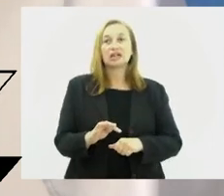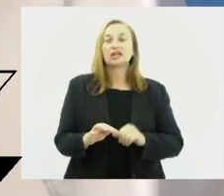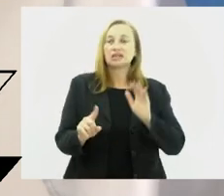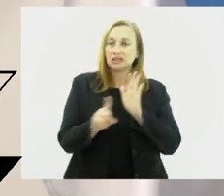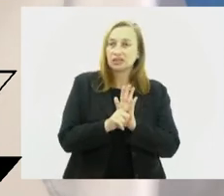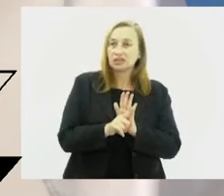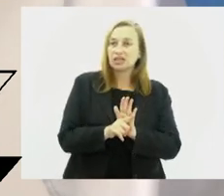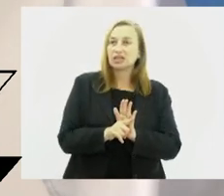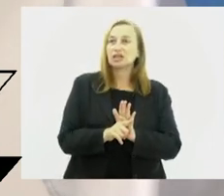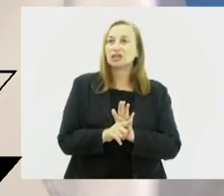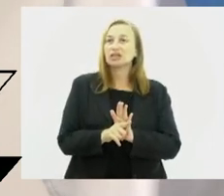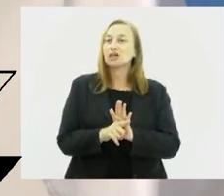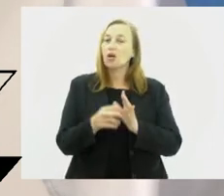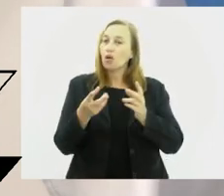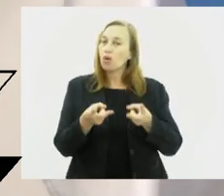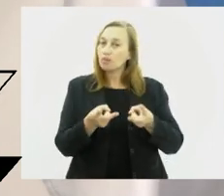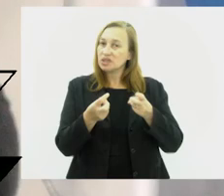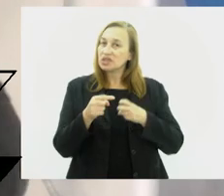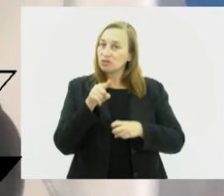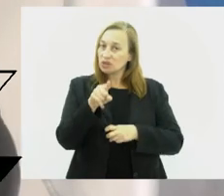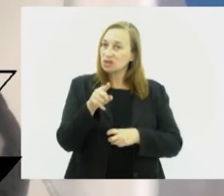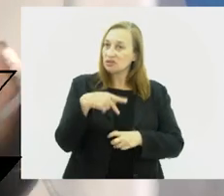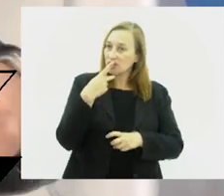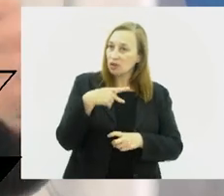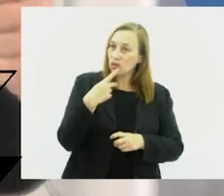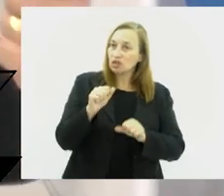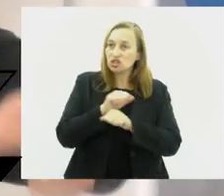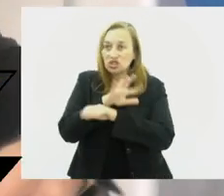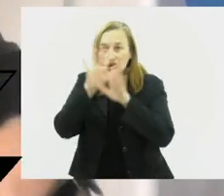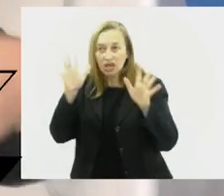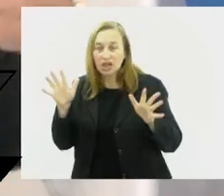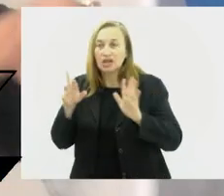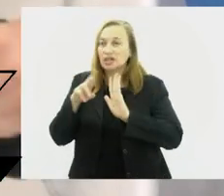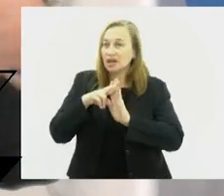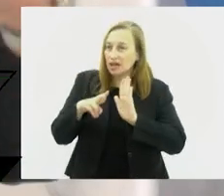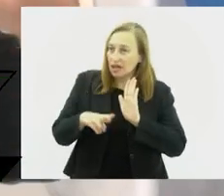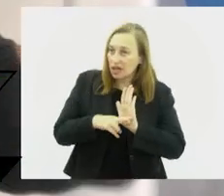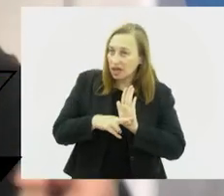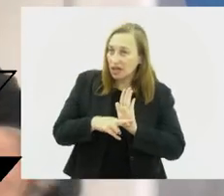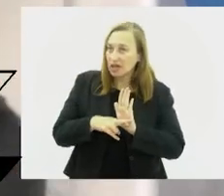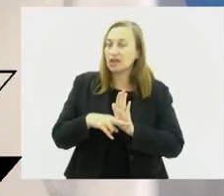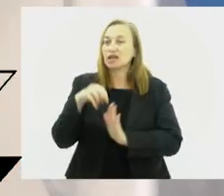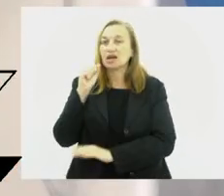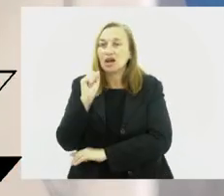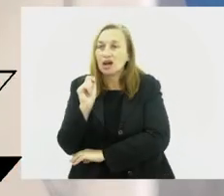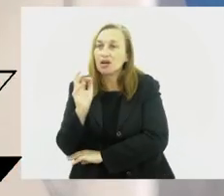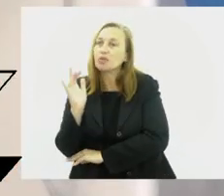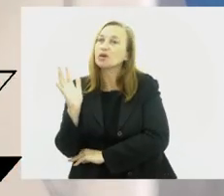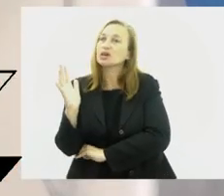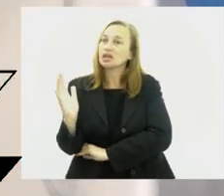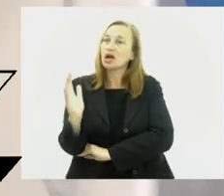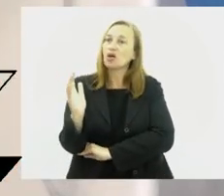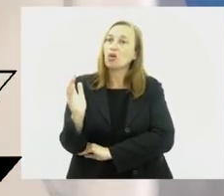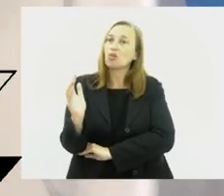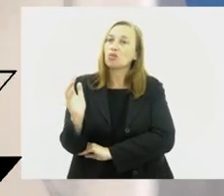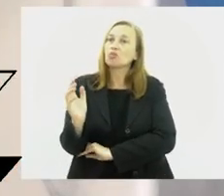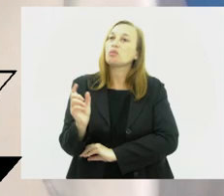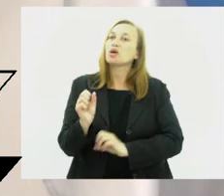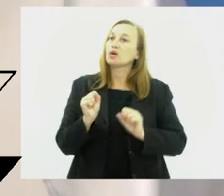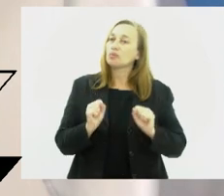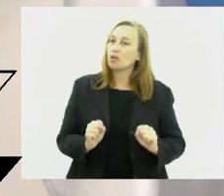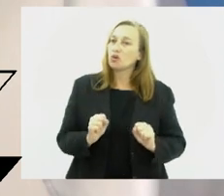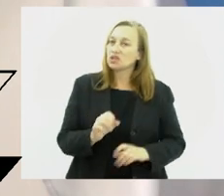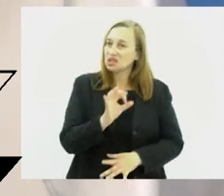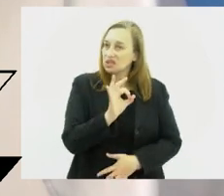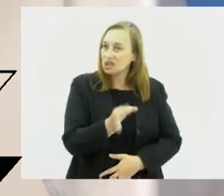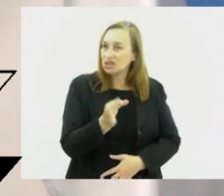zelo apontado pelo deputado Léo Vieira, de deixar claro que se trata de uma norma de caráter ambiental, para que a gente possa